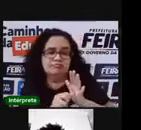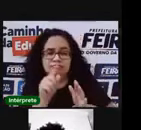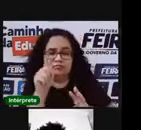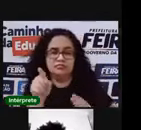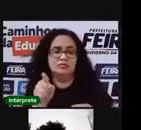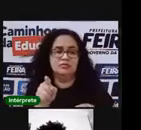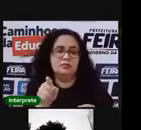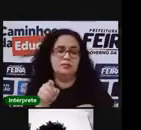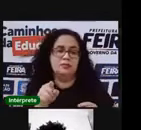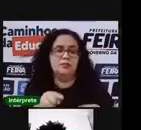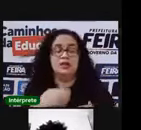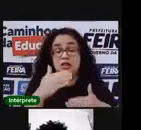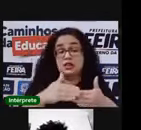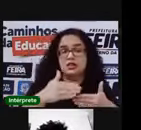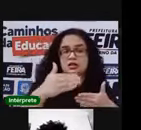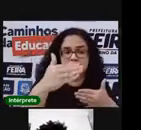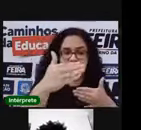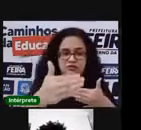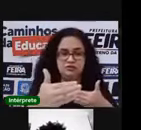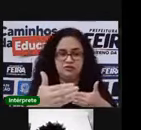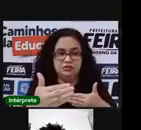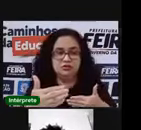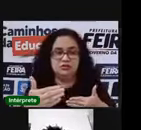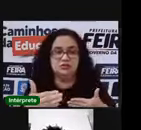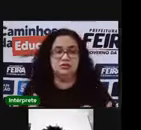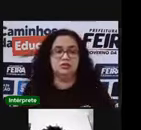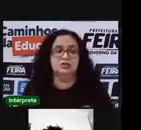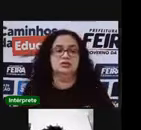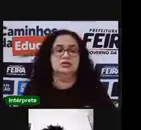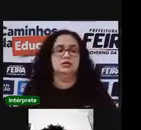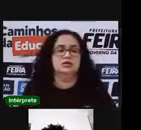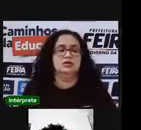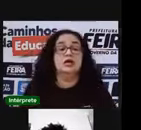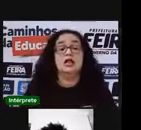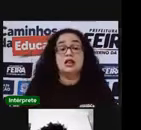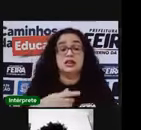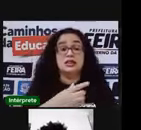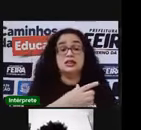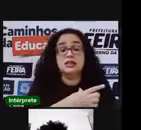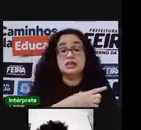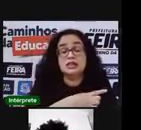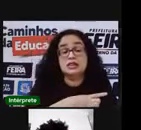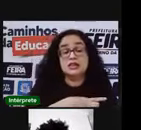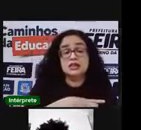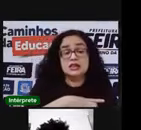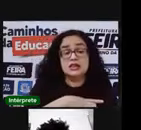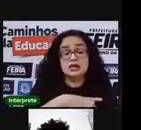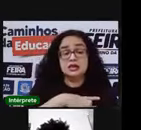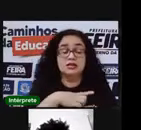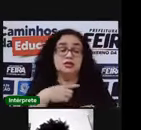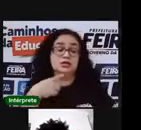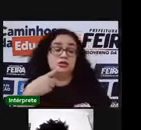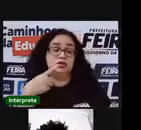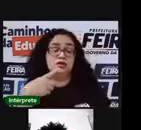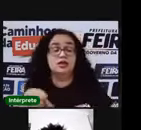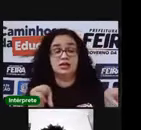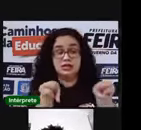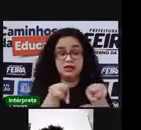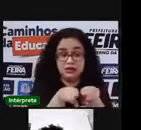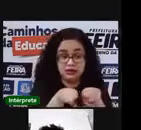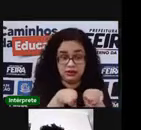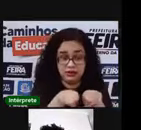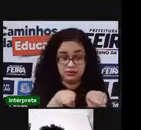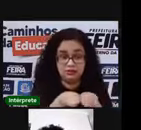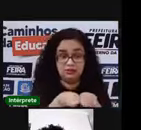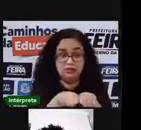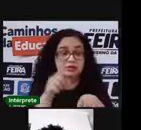não passo na frente de ninguém, não é? Eu garanto a oportunidade ao outro também. Quando